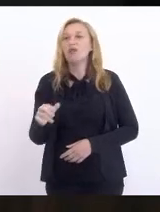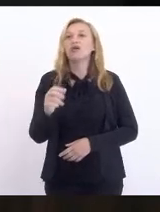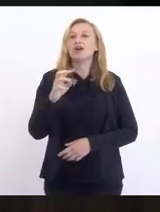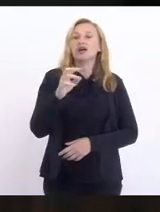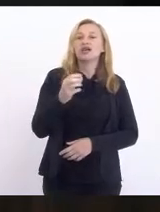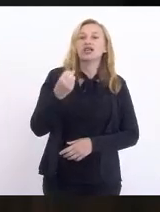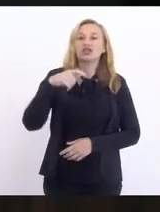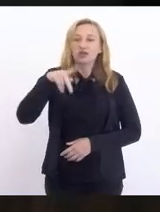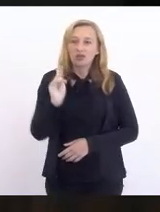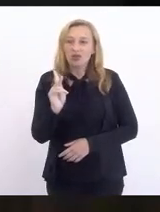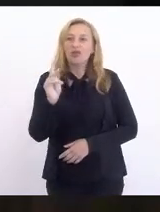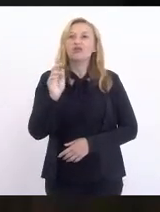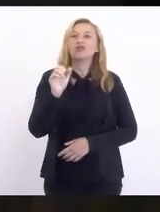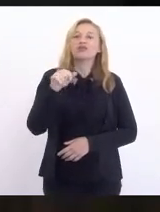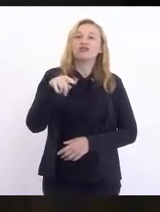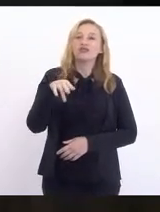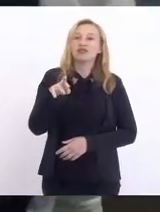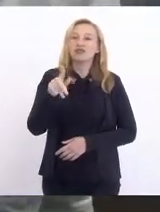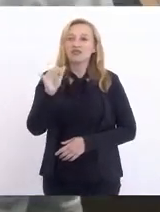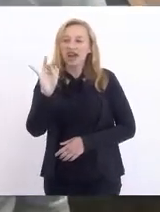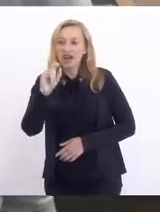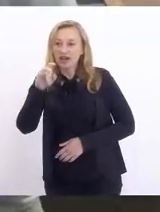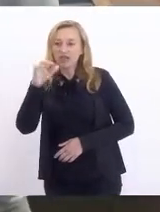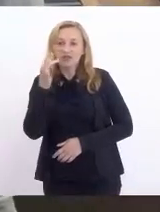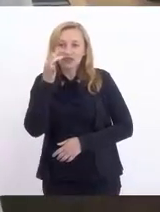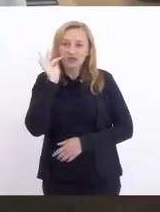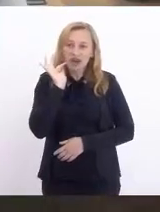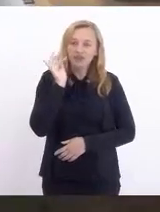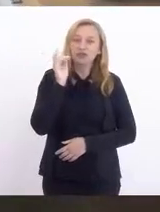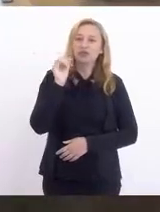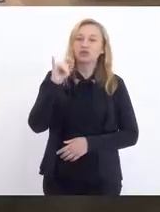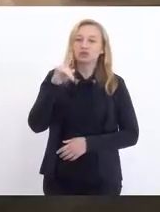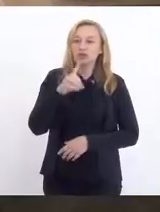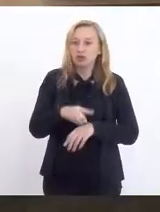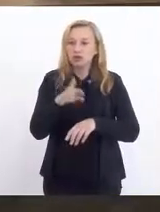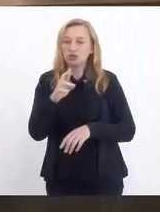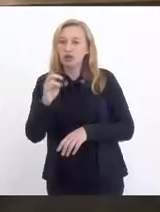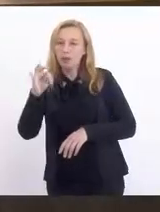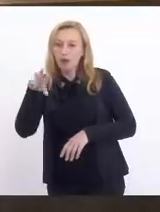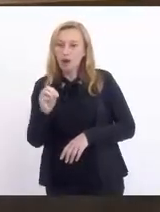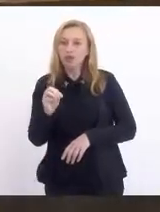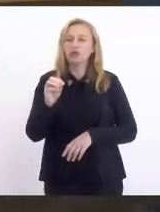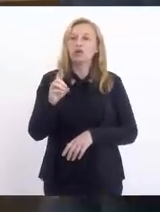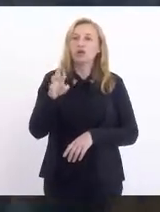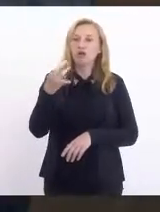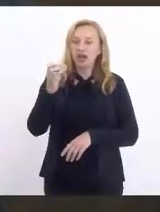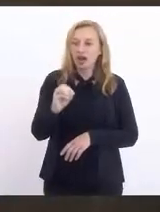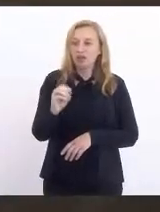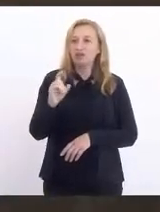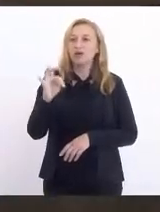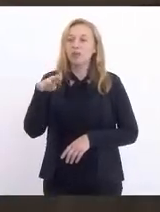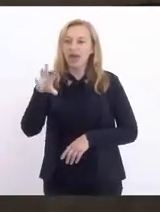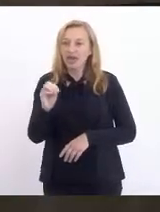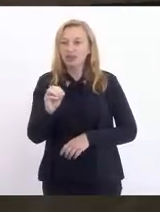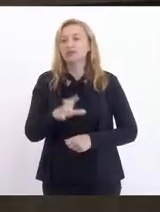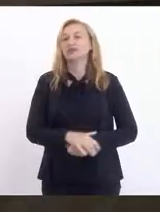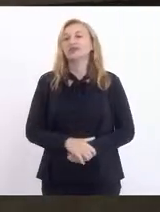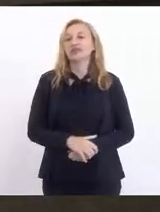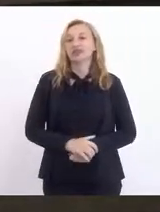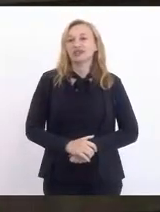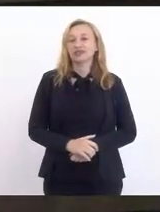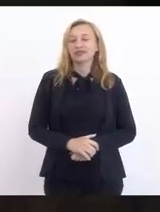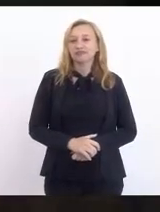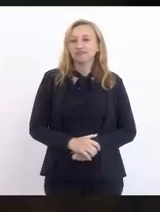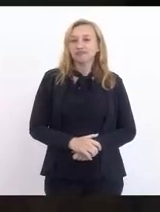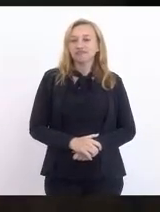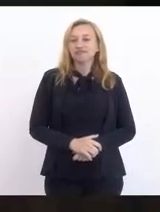Amorim Flávio Dr deodalto o Ronaldo banqueta Márcio Gualberto